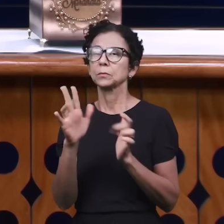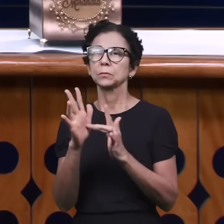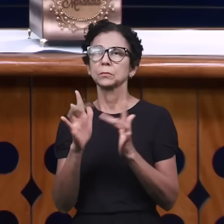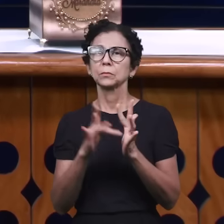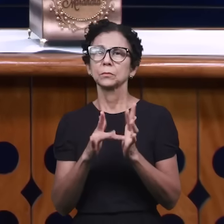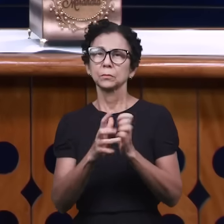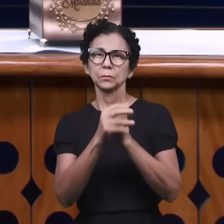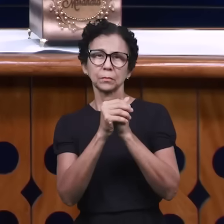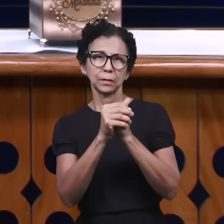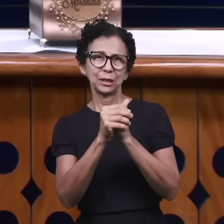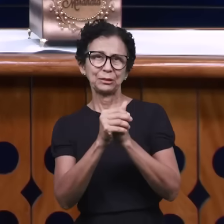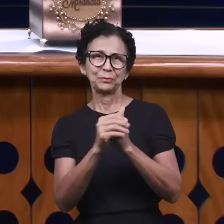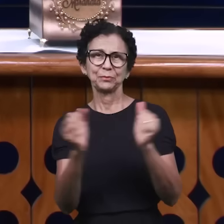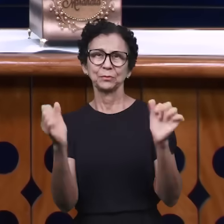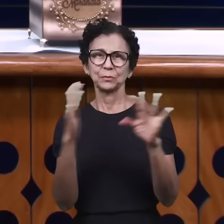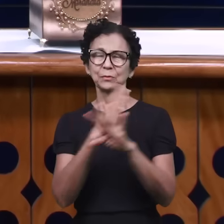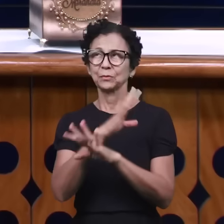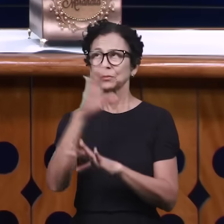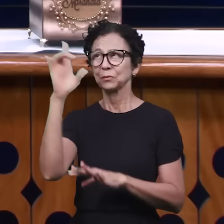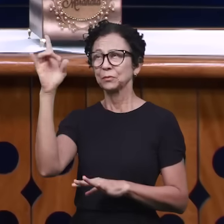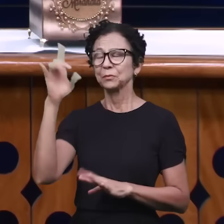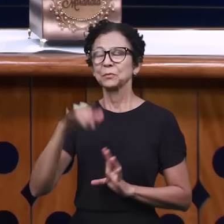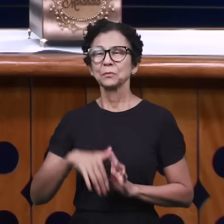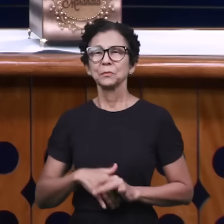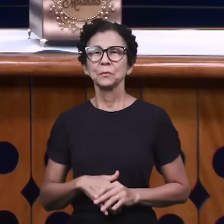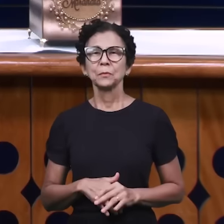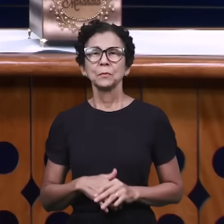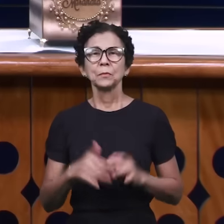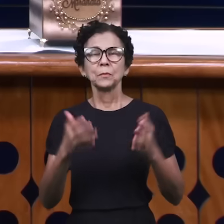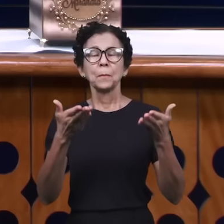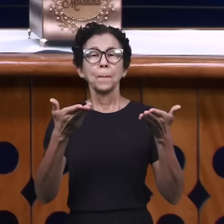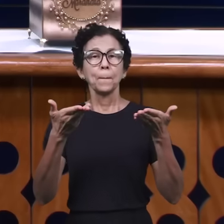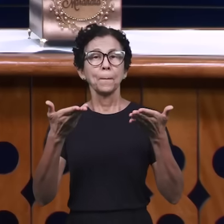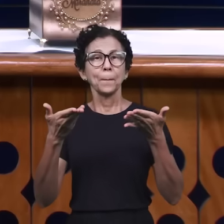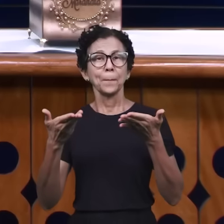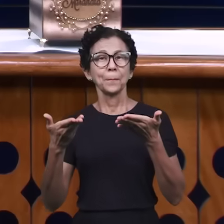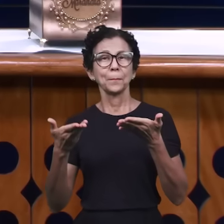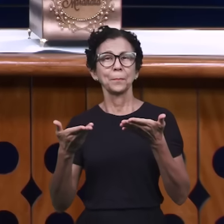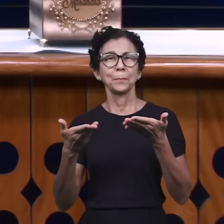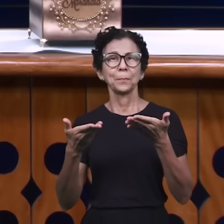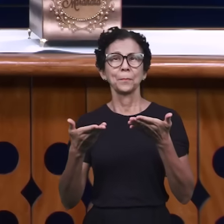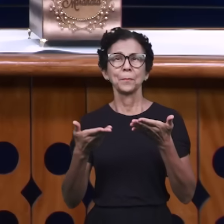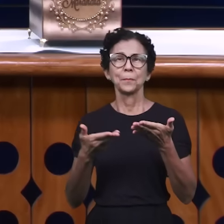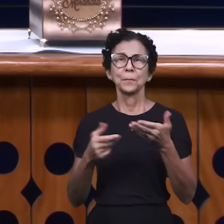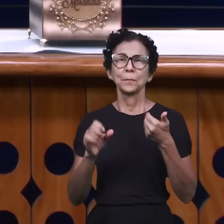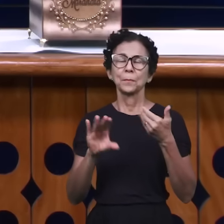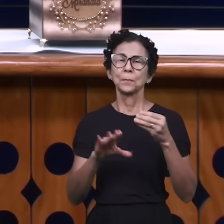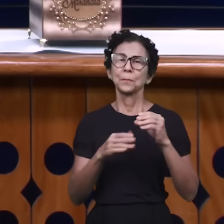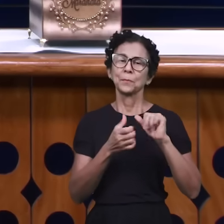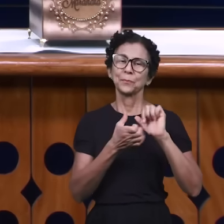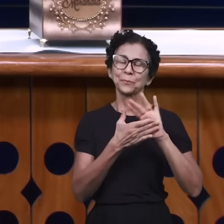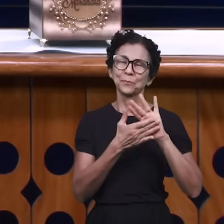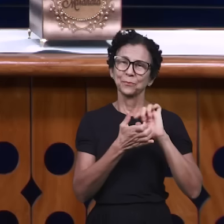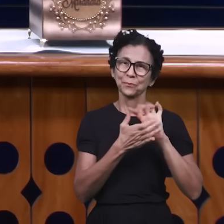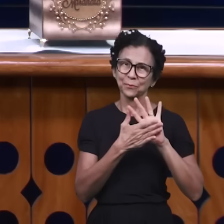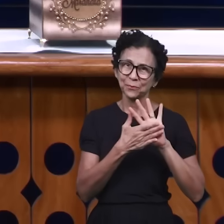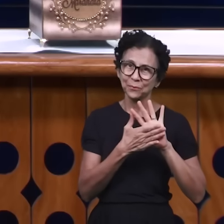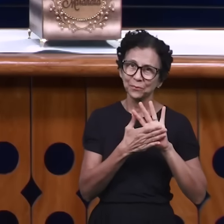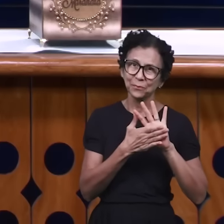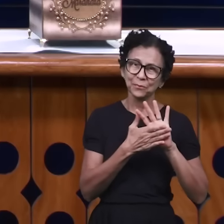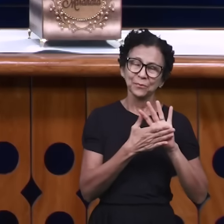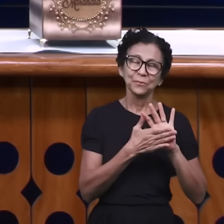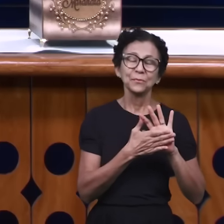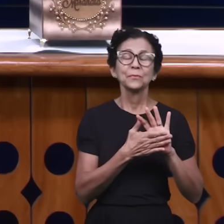Jesus. Amém. Amém. Glória a Deus. Agora queremos te convidar para cantar um louvor ao Senhor. Nós estaremos entoando